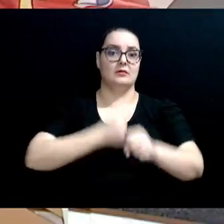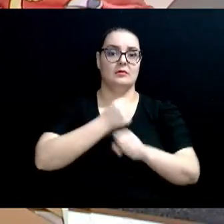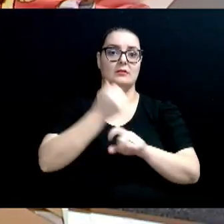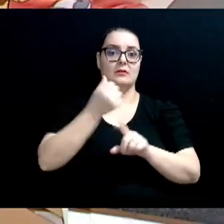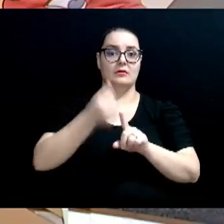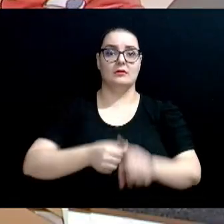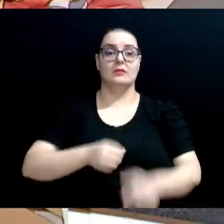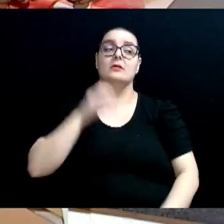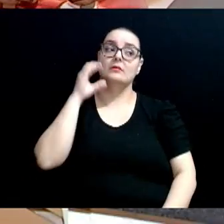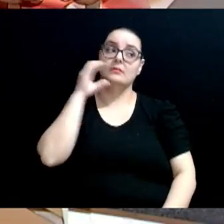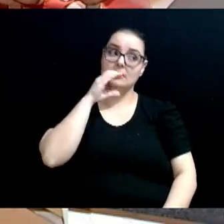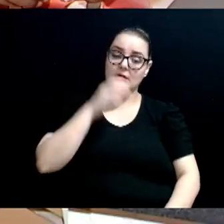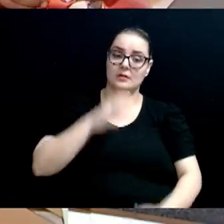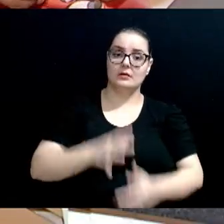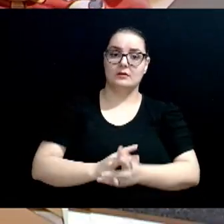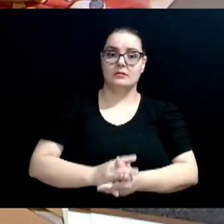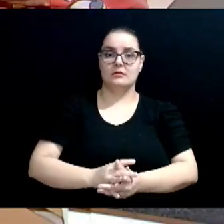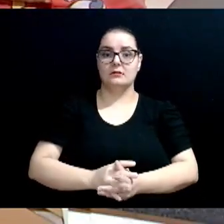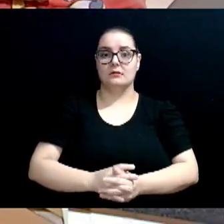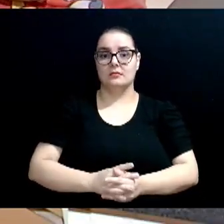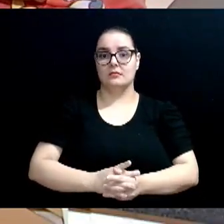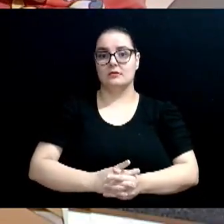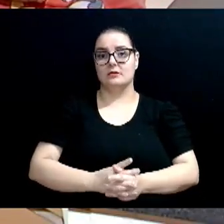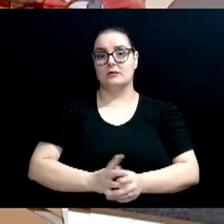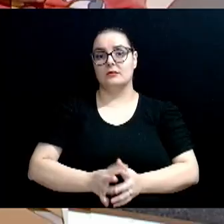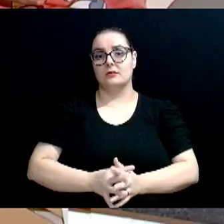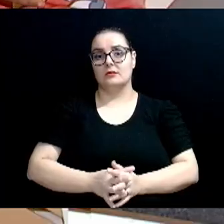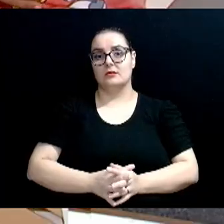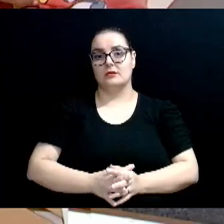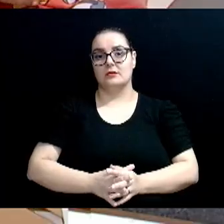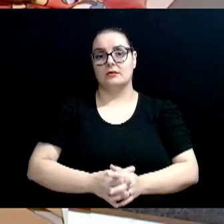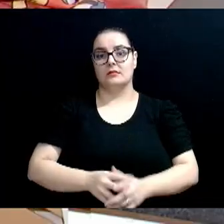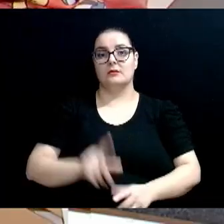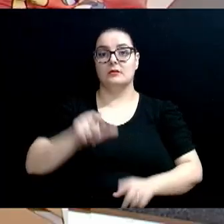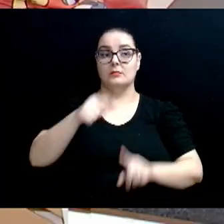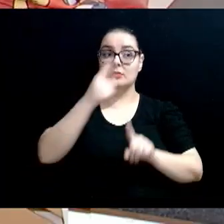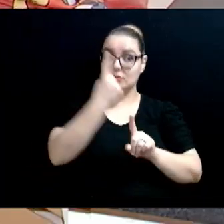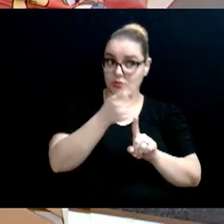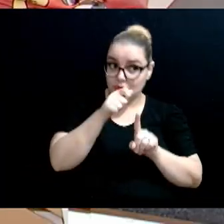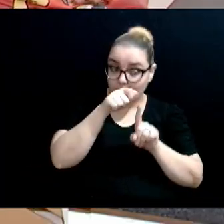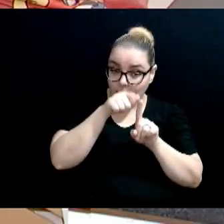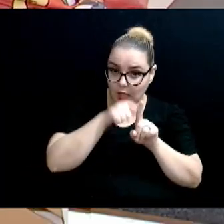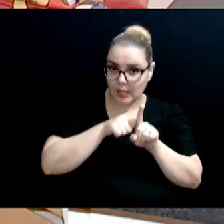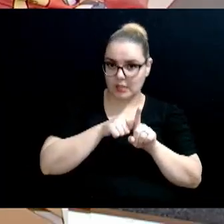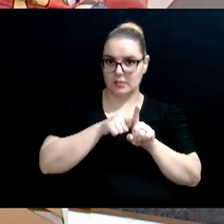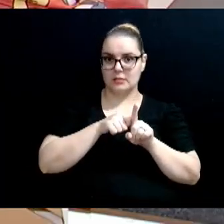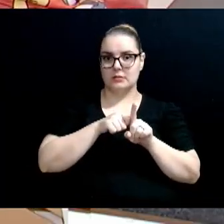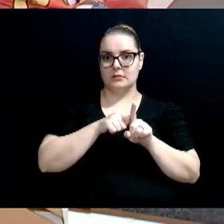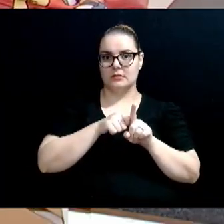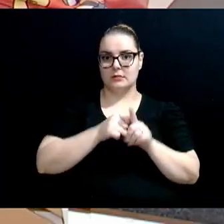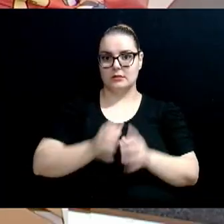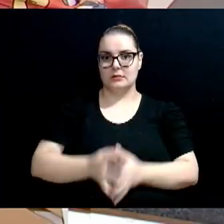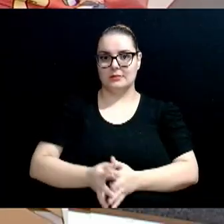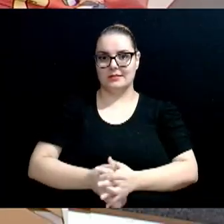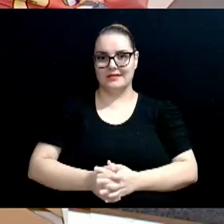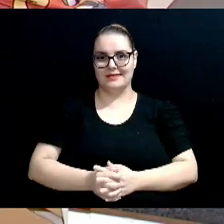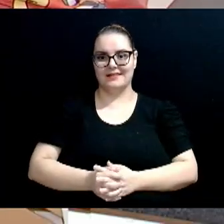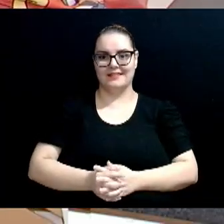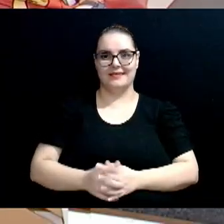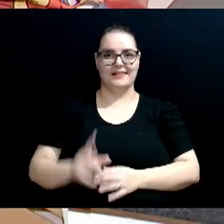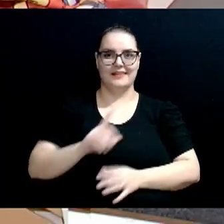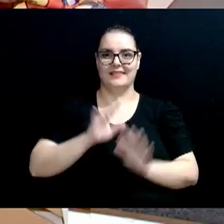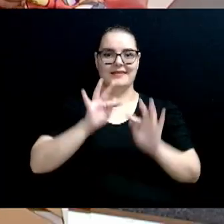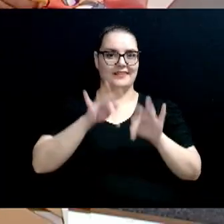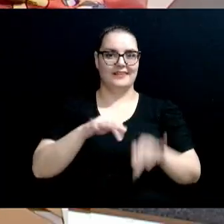rápido. Tá bom. Passado 1 mês, não terminou rápido.